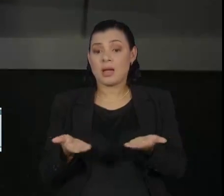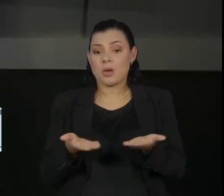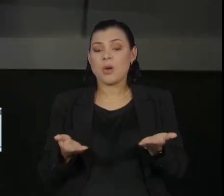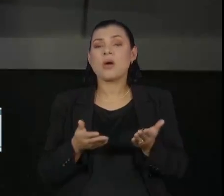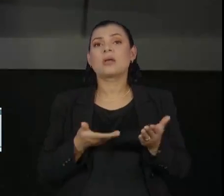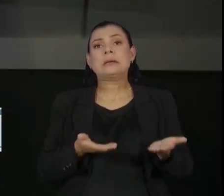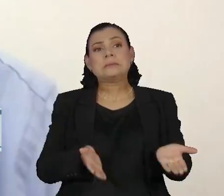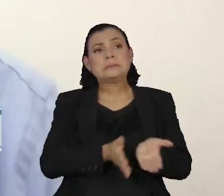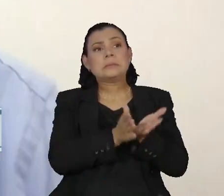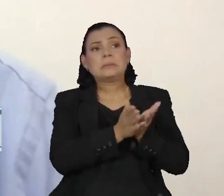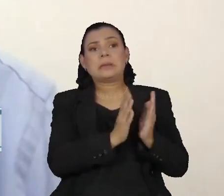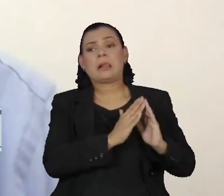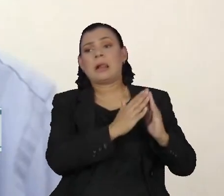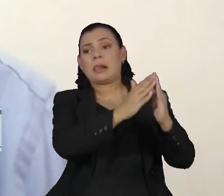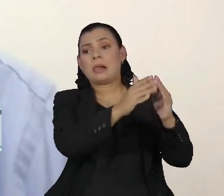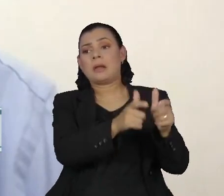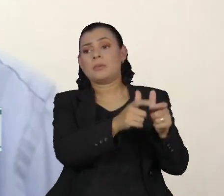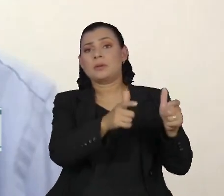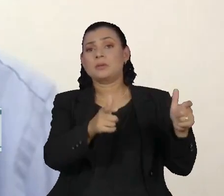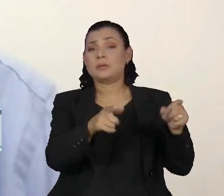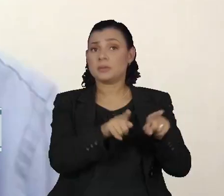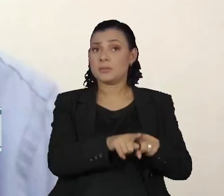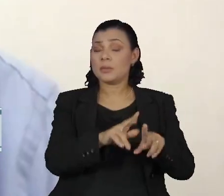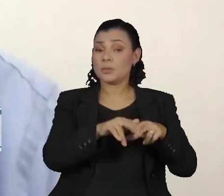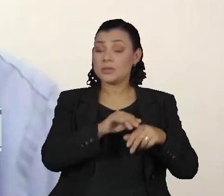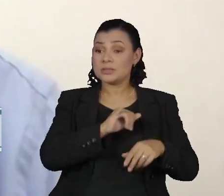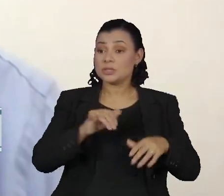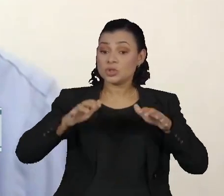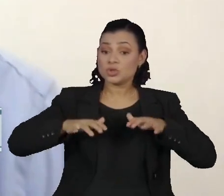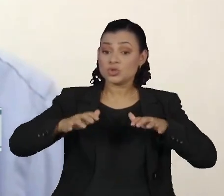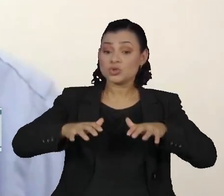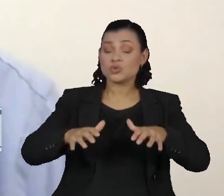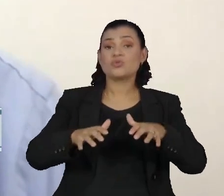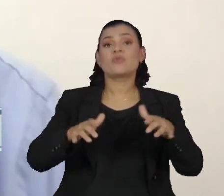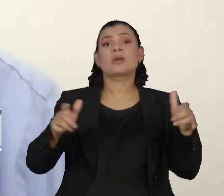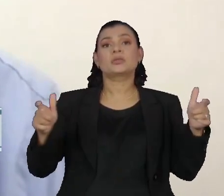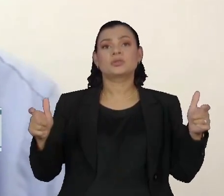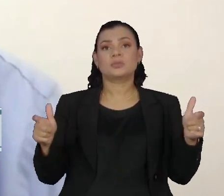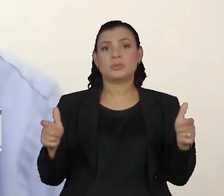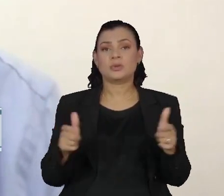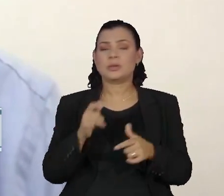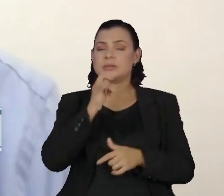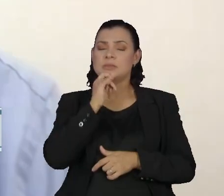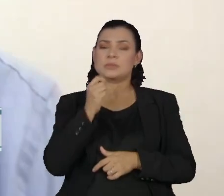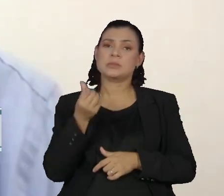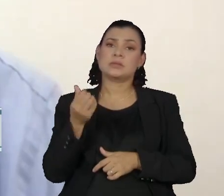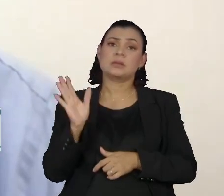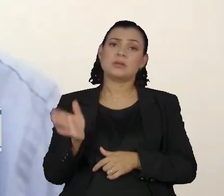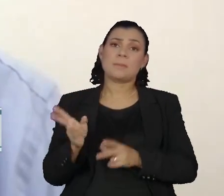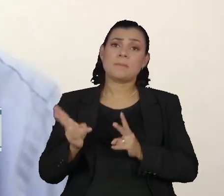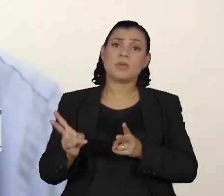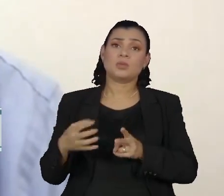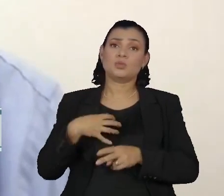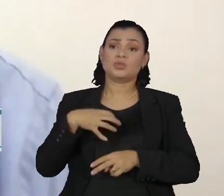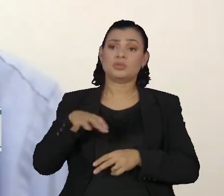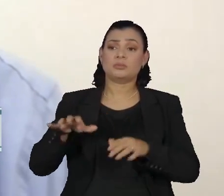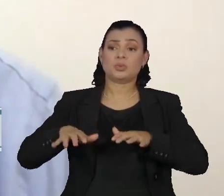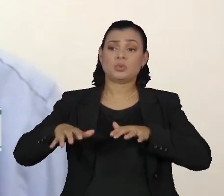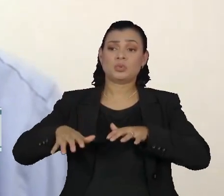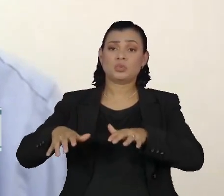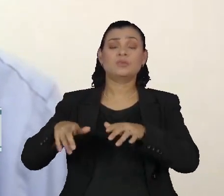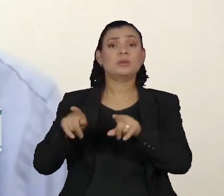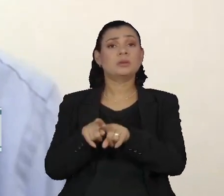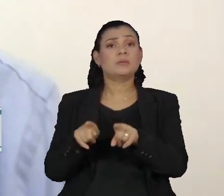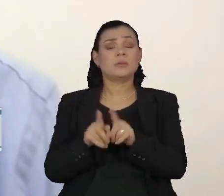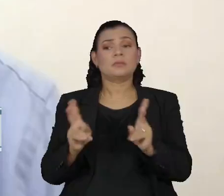ha aumentado. Então, se cai um volume de chuva nos anos 60, por exemplo, e o mesmo volume de chuva agora, os